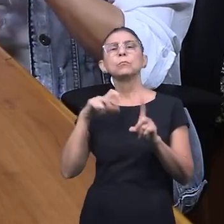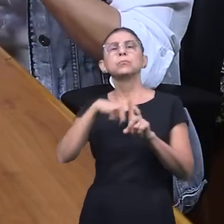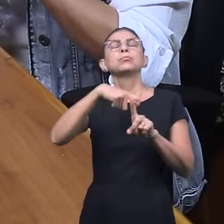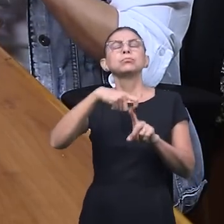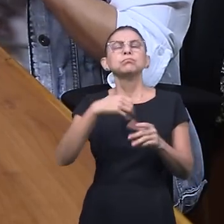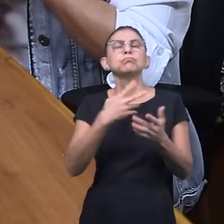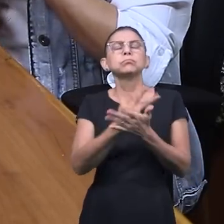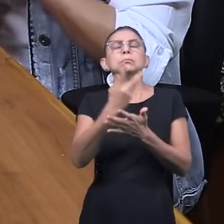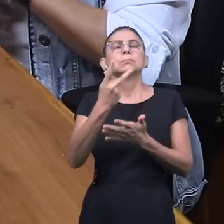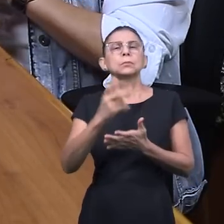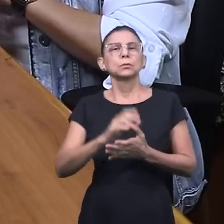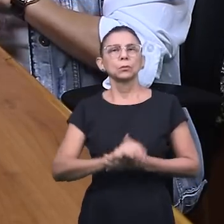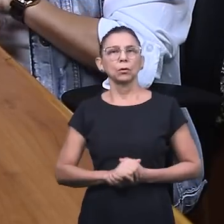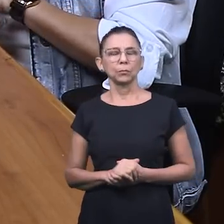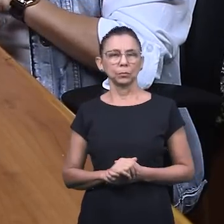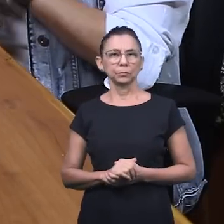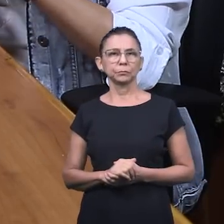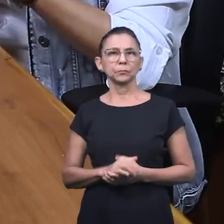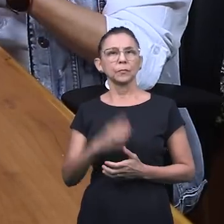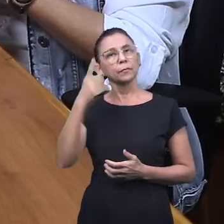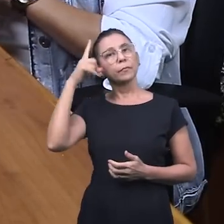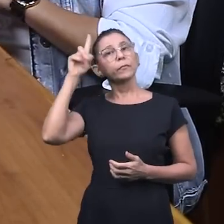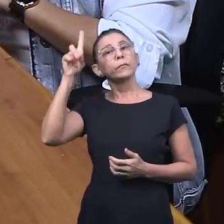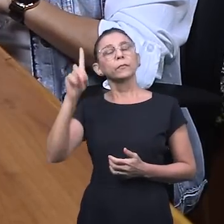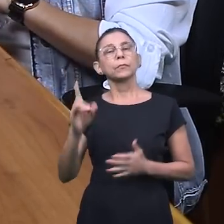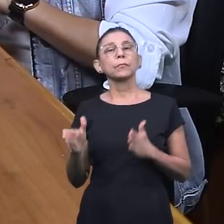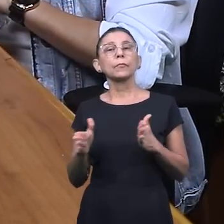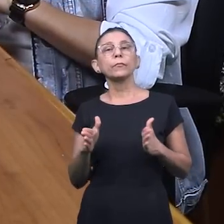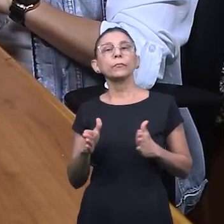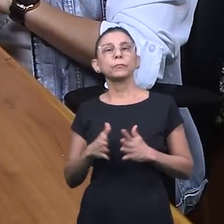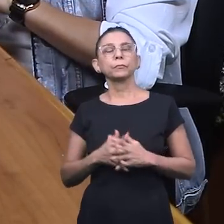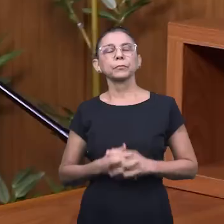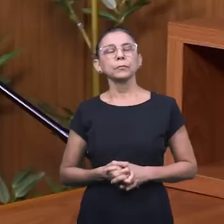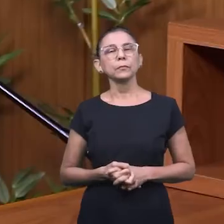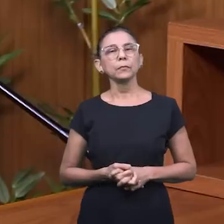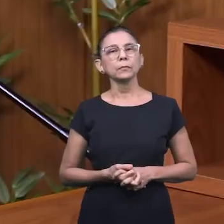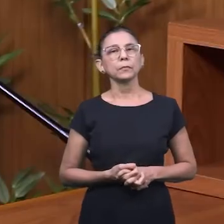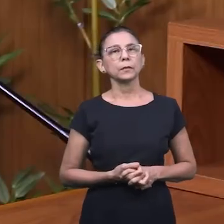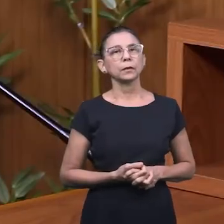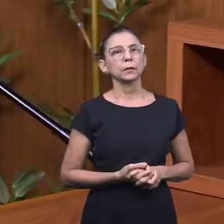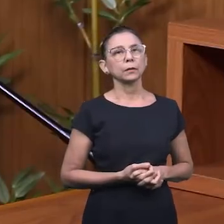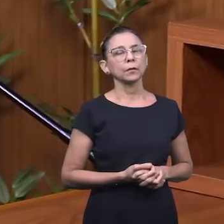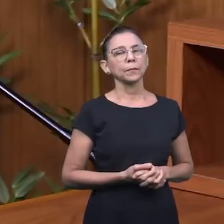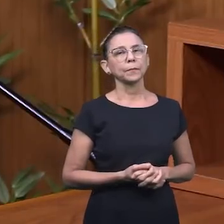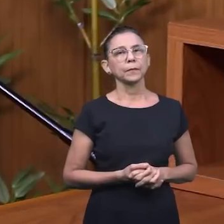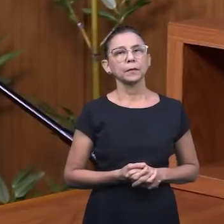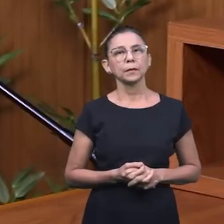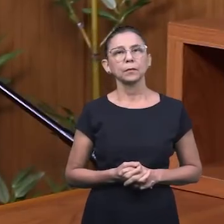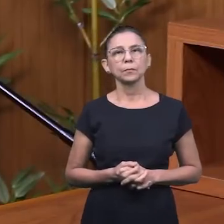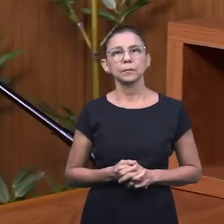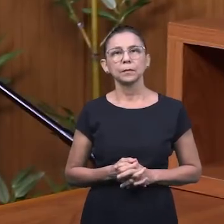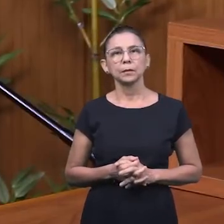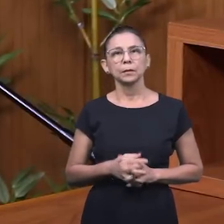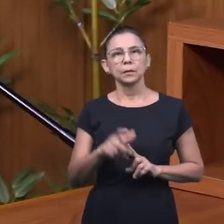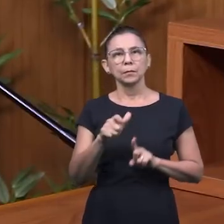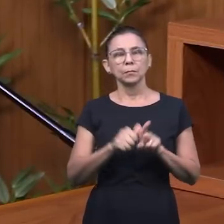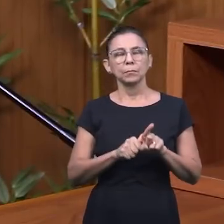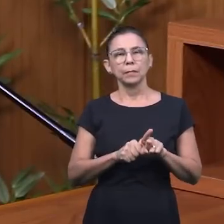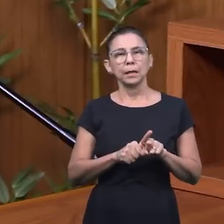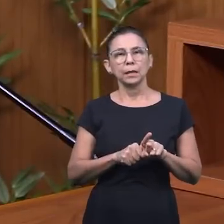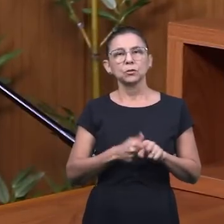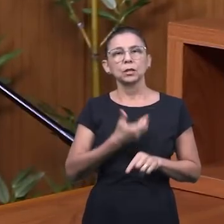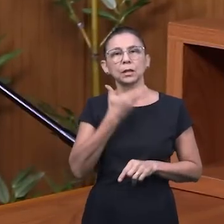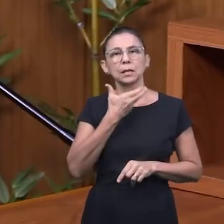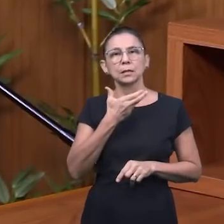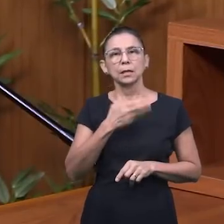como foi? Como que aconteceu? Quando aconteceu? Então, foi tudo na primeira semana de dezembro, tudo